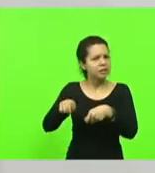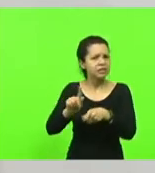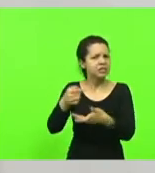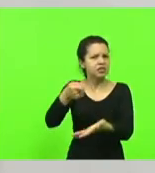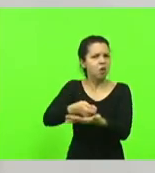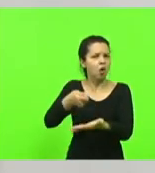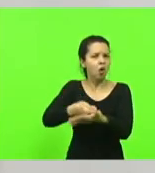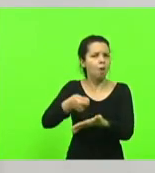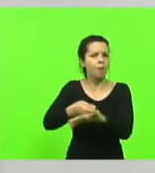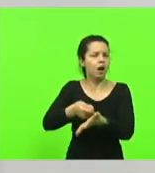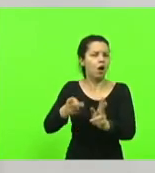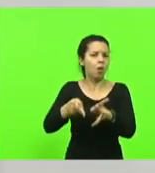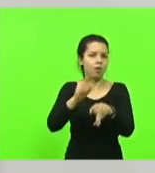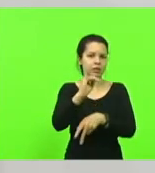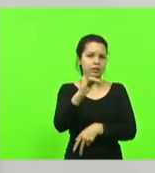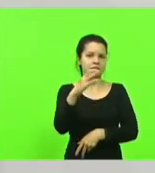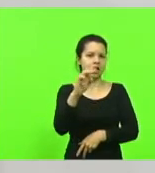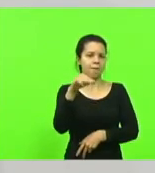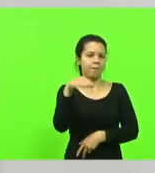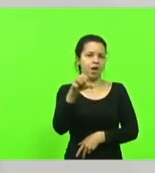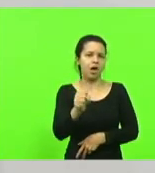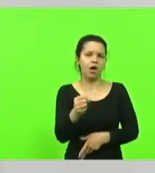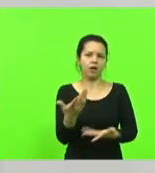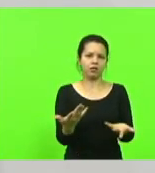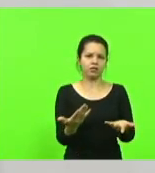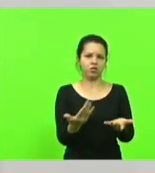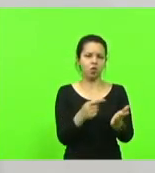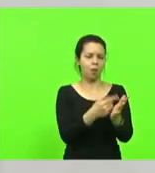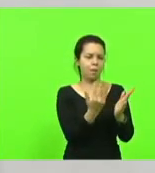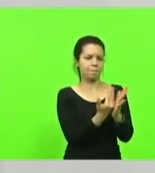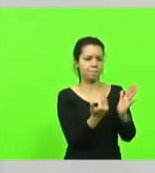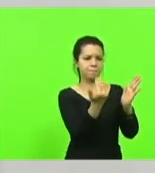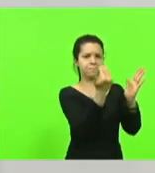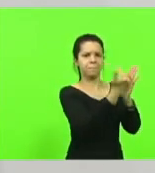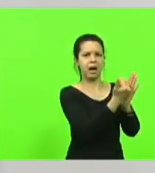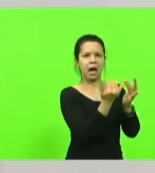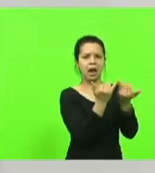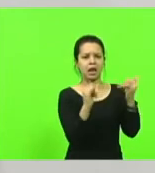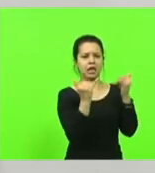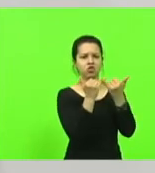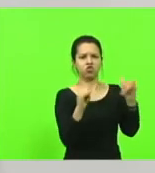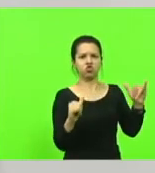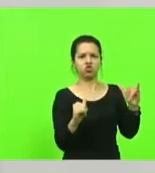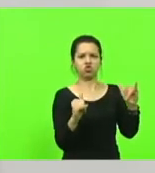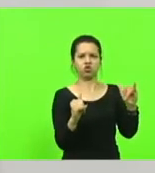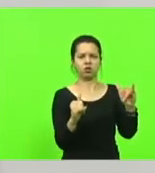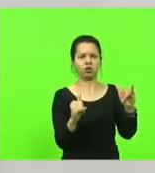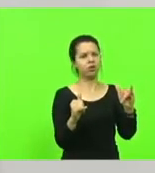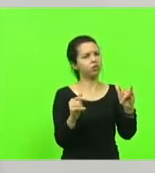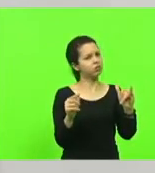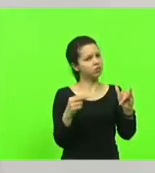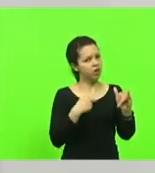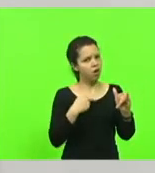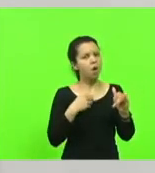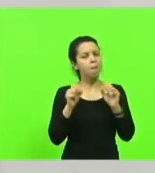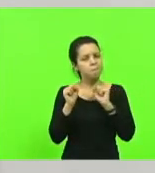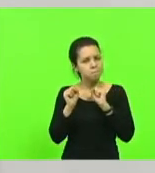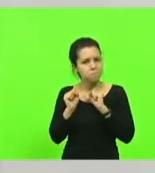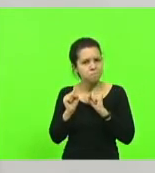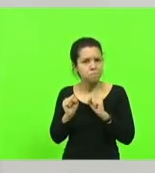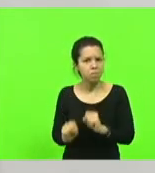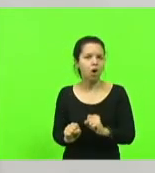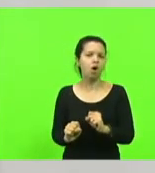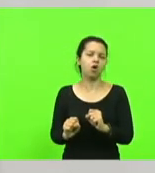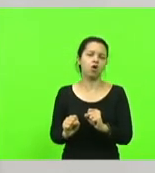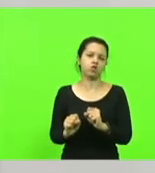ICMS sobre o custo extraordinário da energia. Ele pode fazer esse gesto com o povo